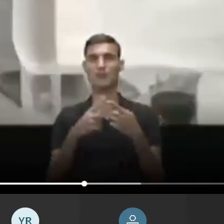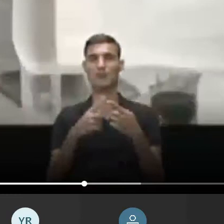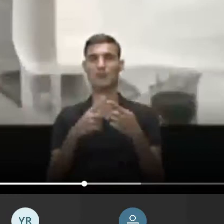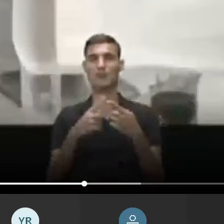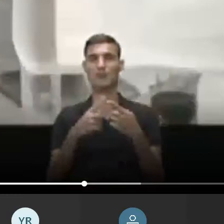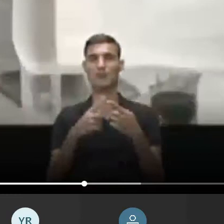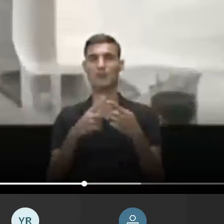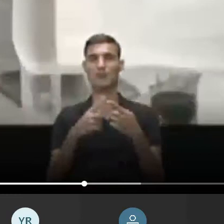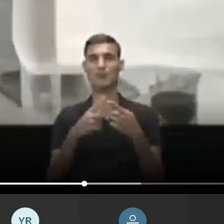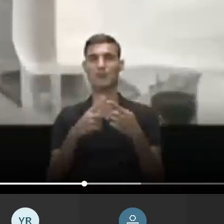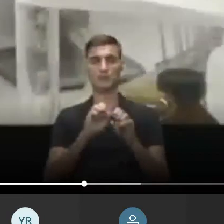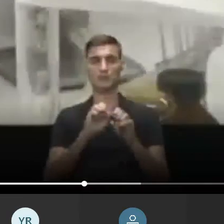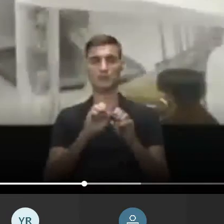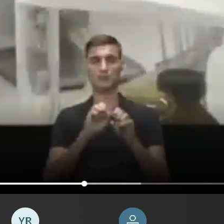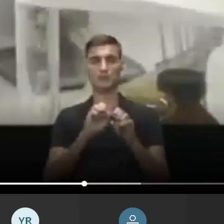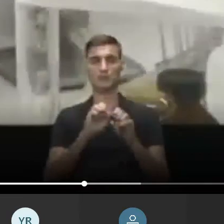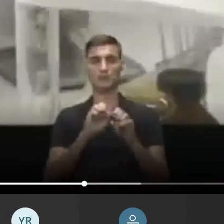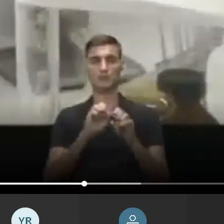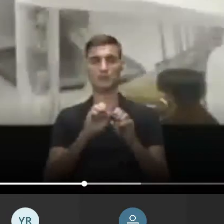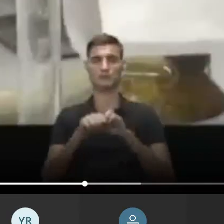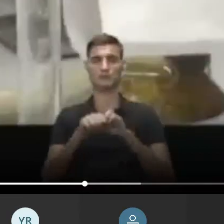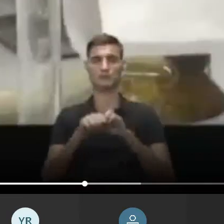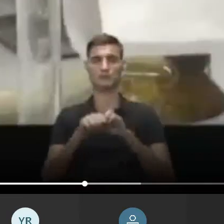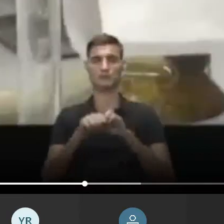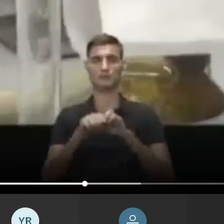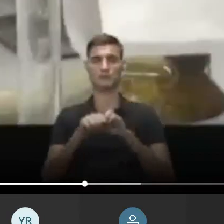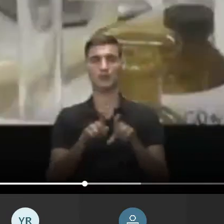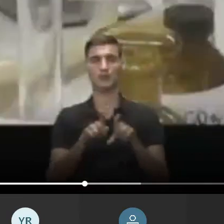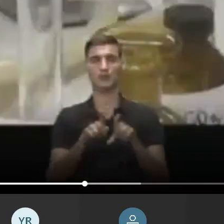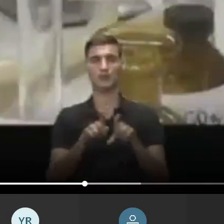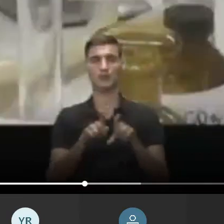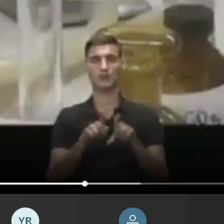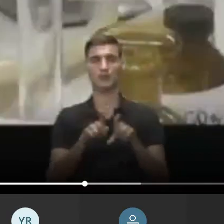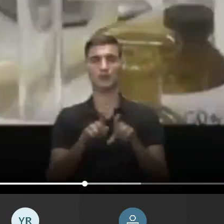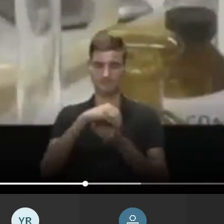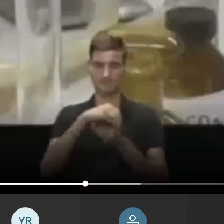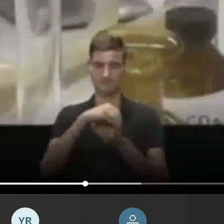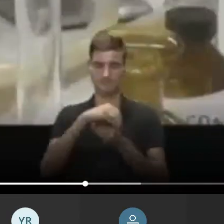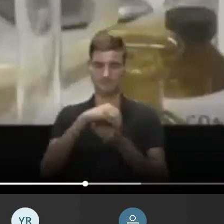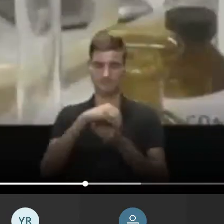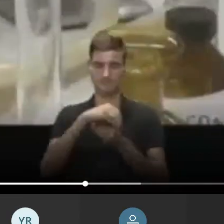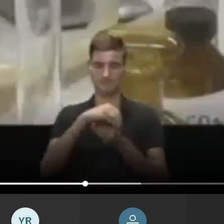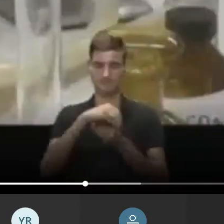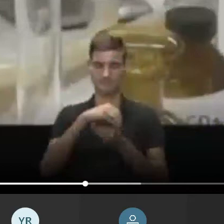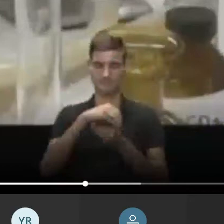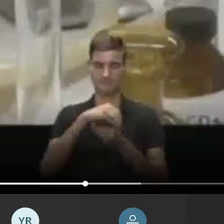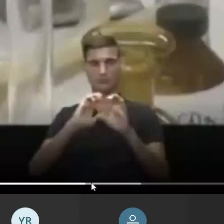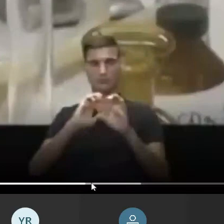baixo, abre a mangueirinha para o ar sair, agita.